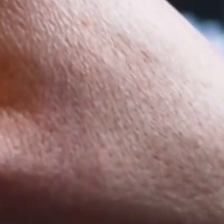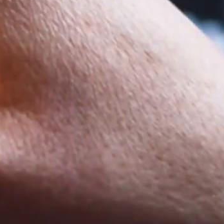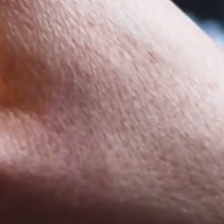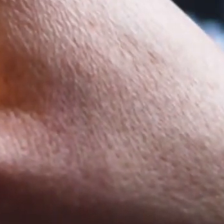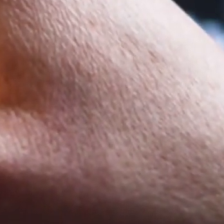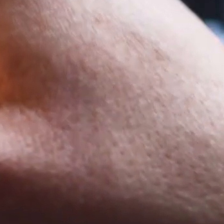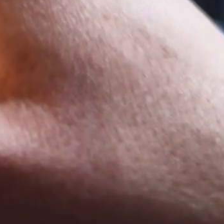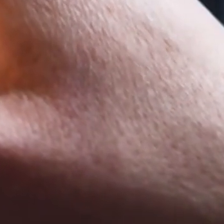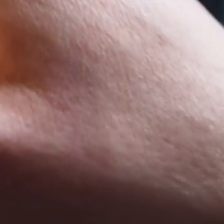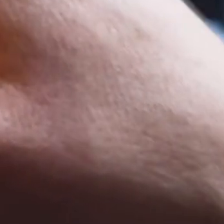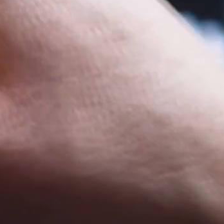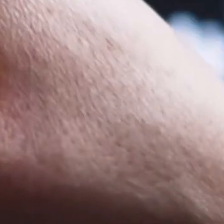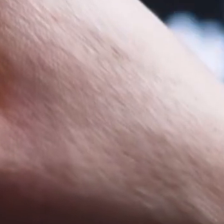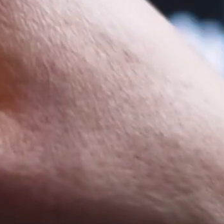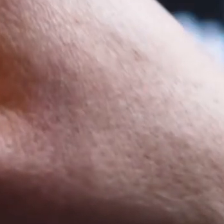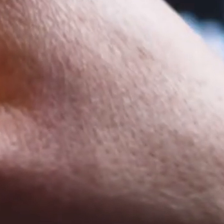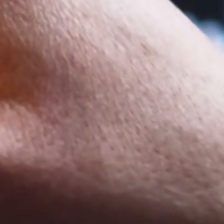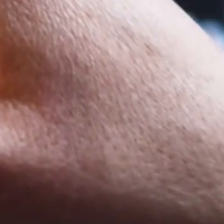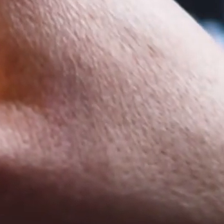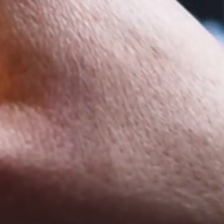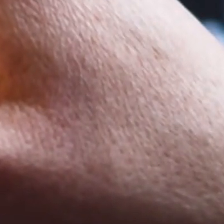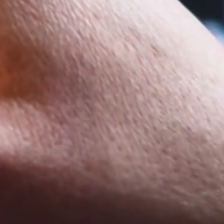sei o que vai acontecer